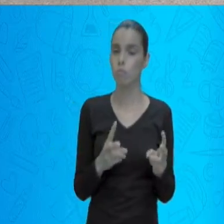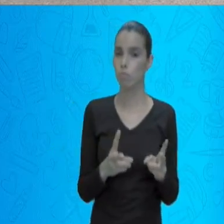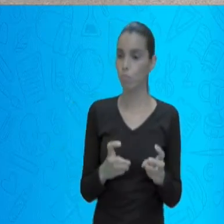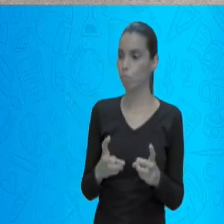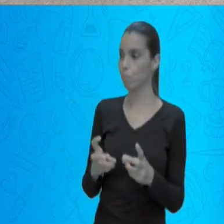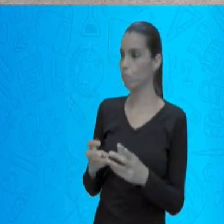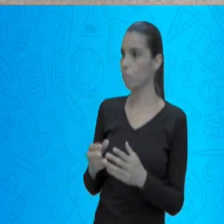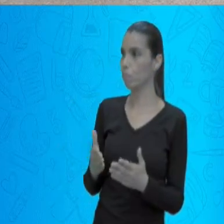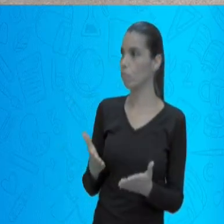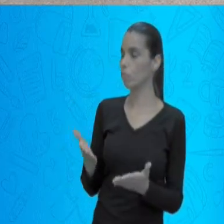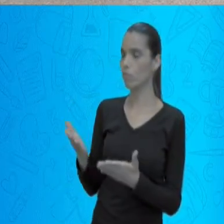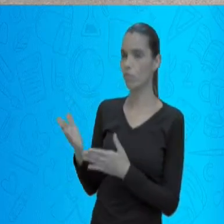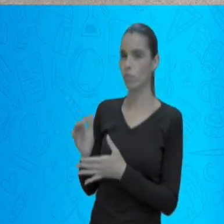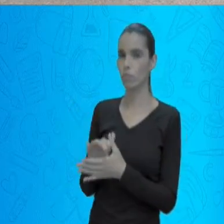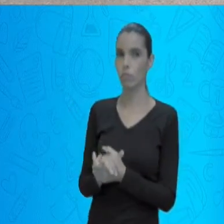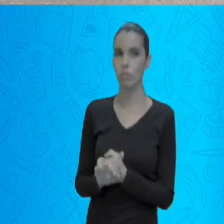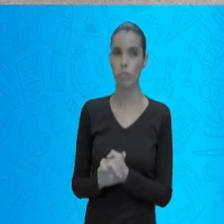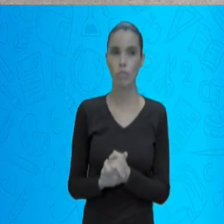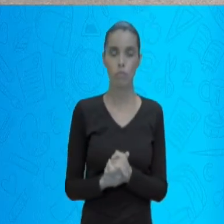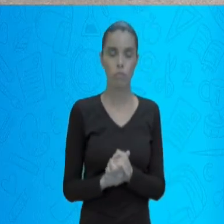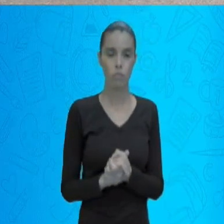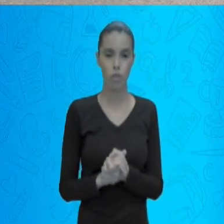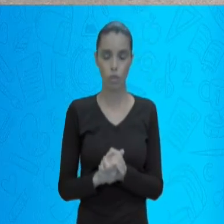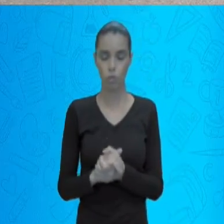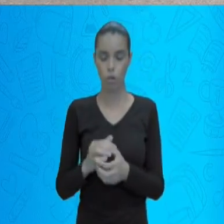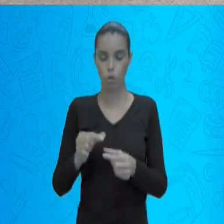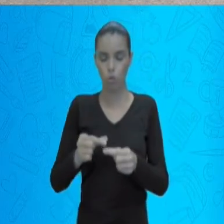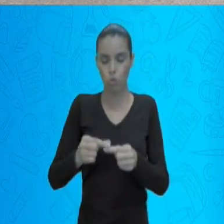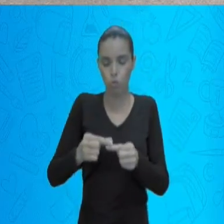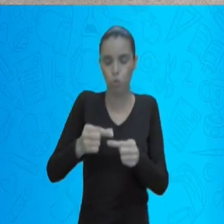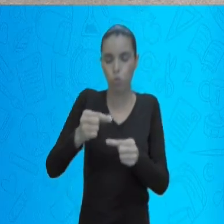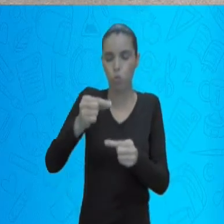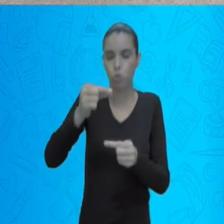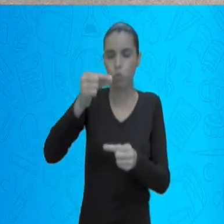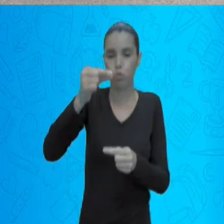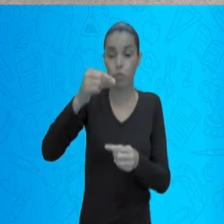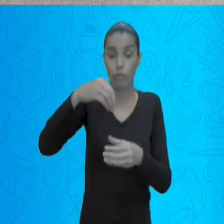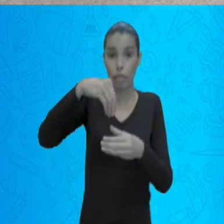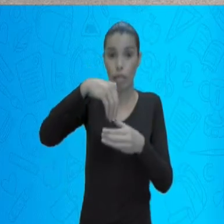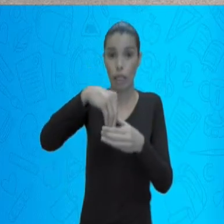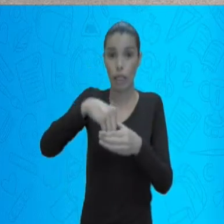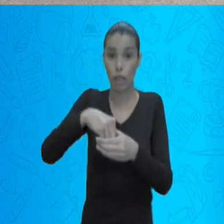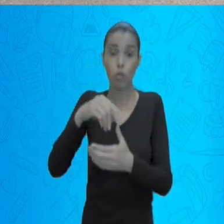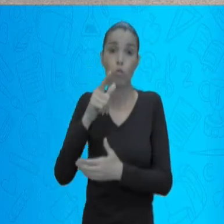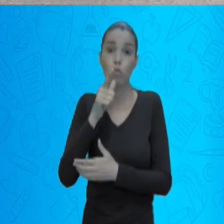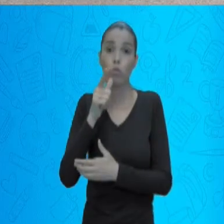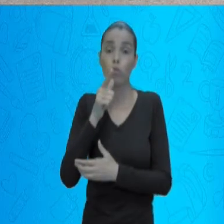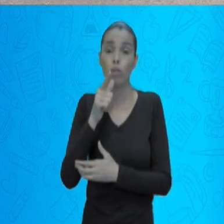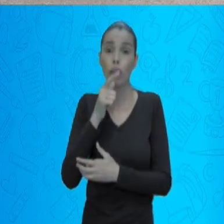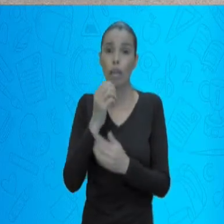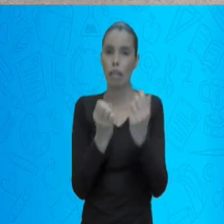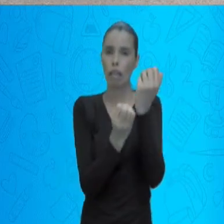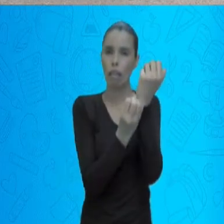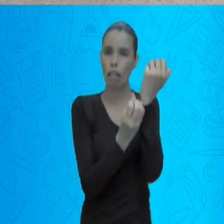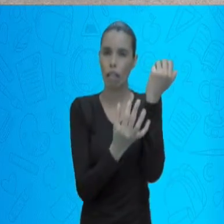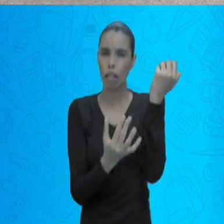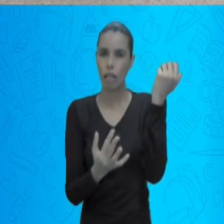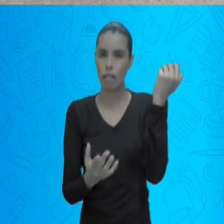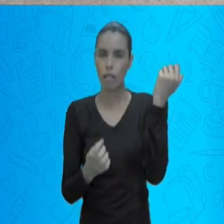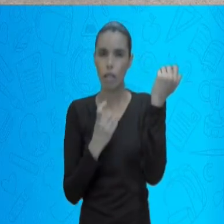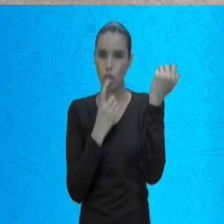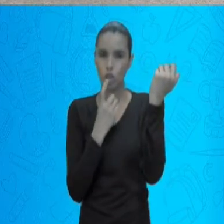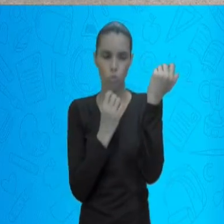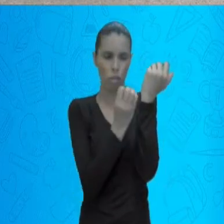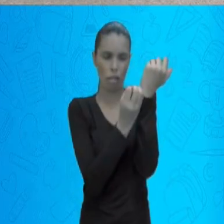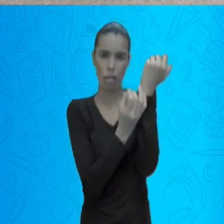aqui um tubo de ensaio que contém sangue. Visualmente, o sangue é uma mistura homogênea e aqui a gente está com o exemplo